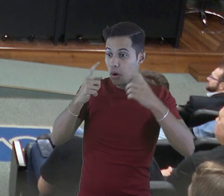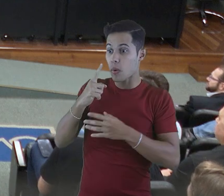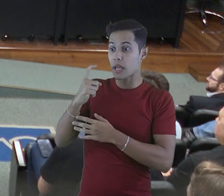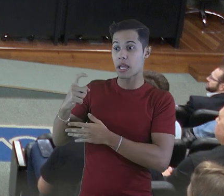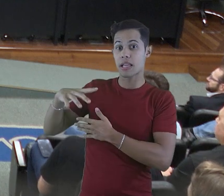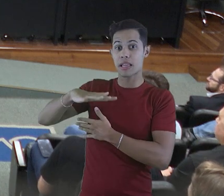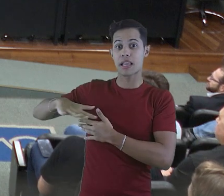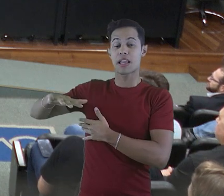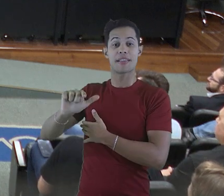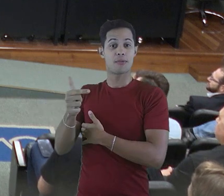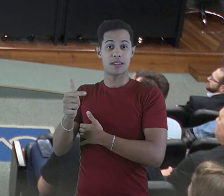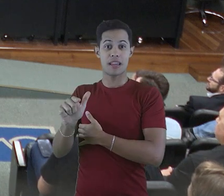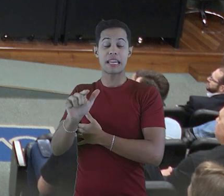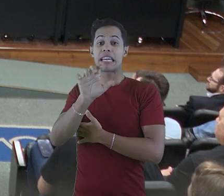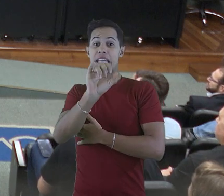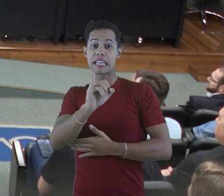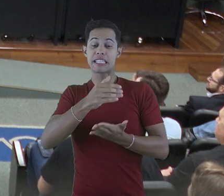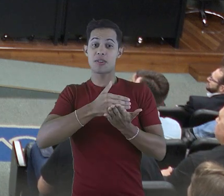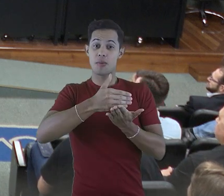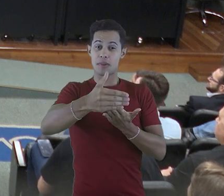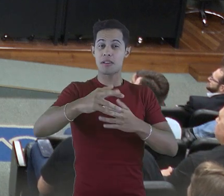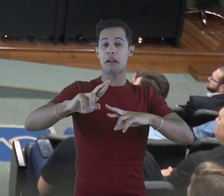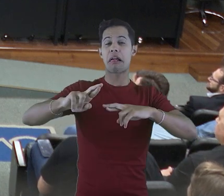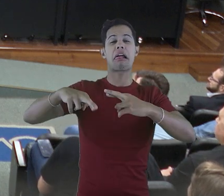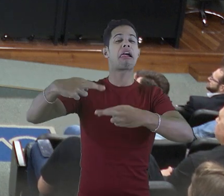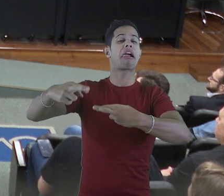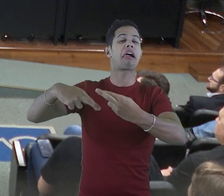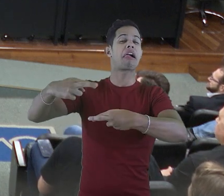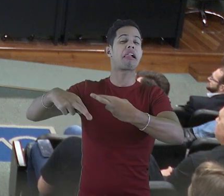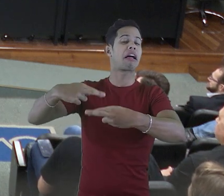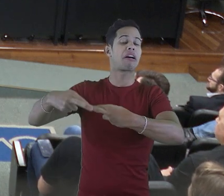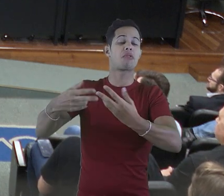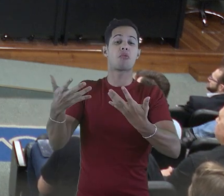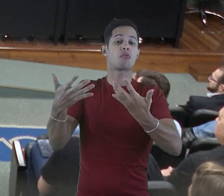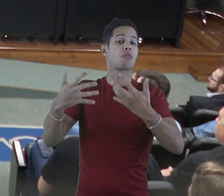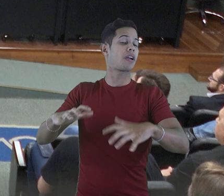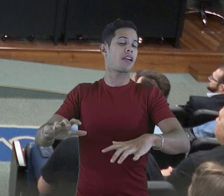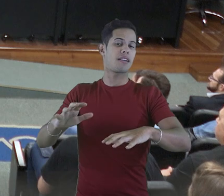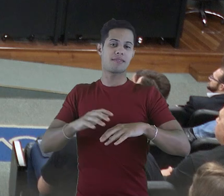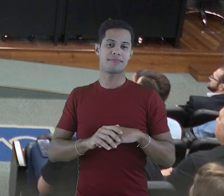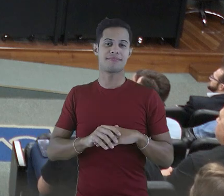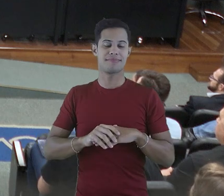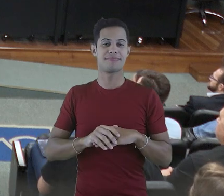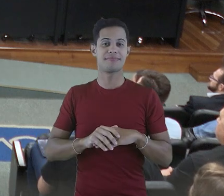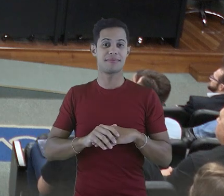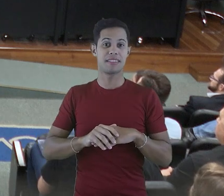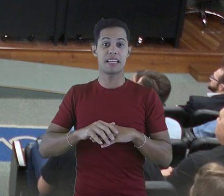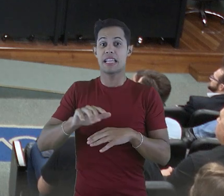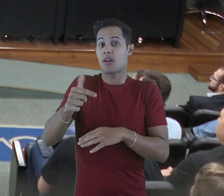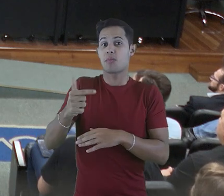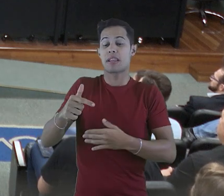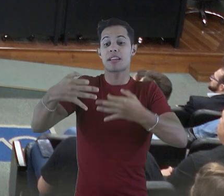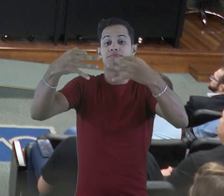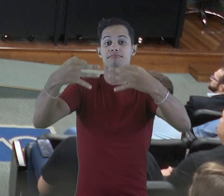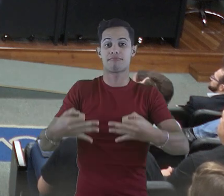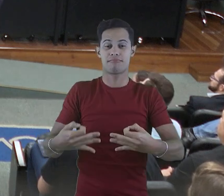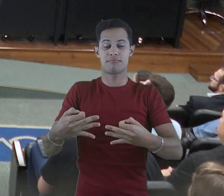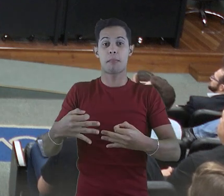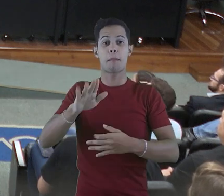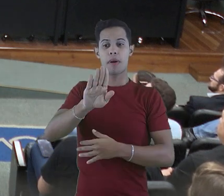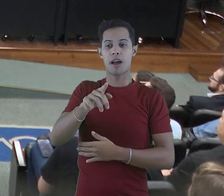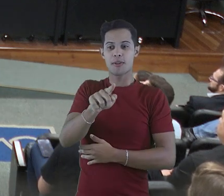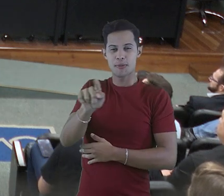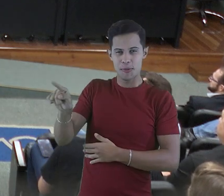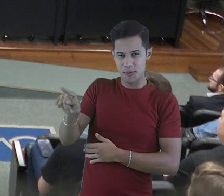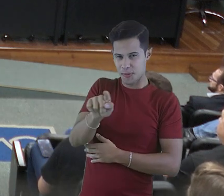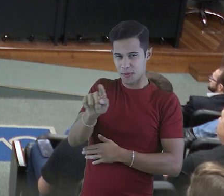colou para inglês ver tem um negócio que não é adequado vocês estão então assim a gente está caminhando do ponto de